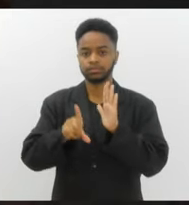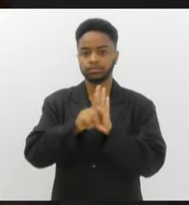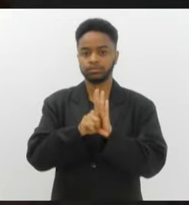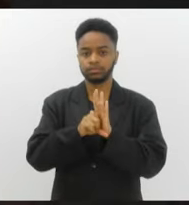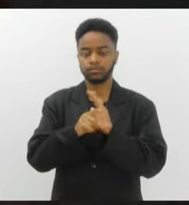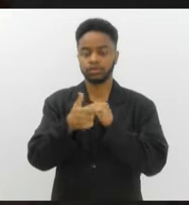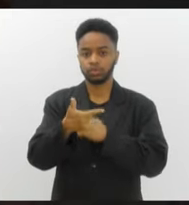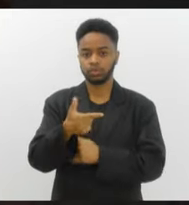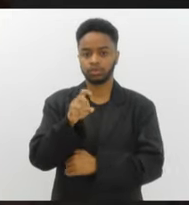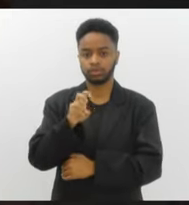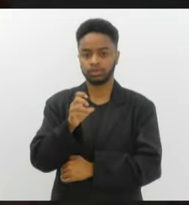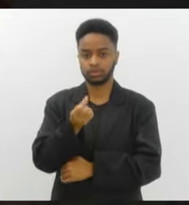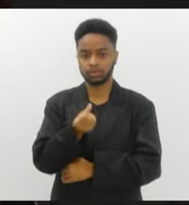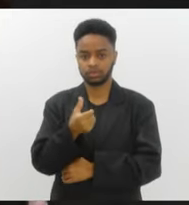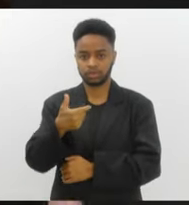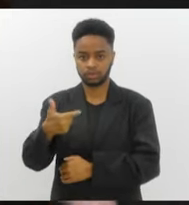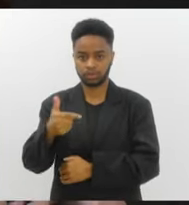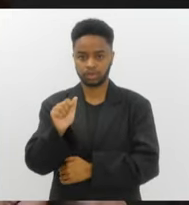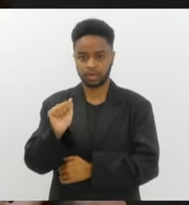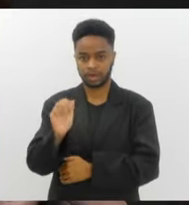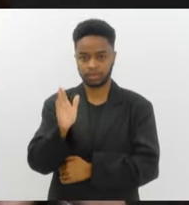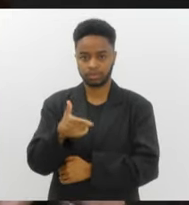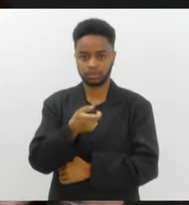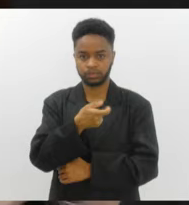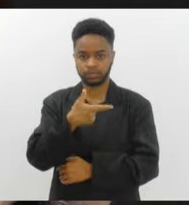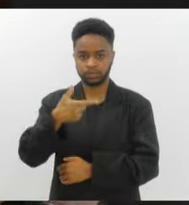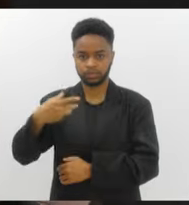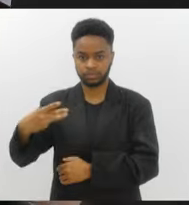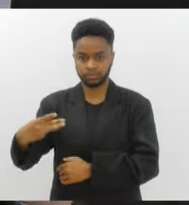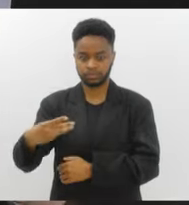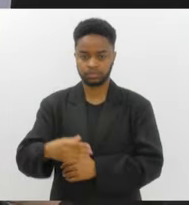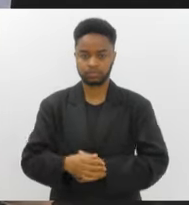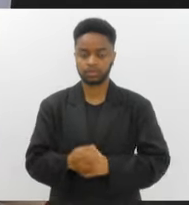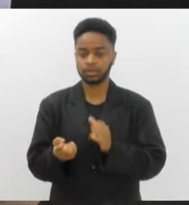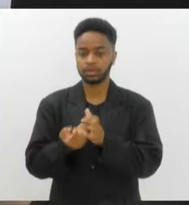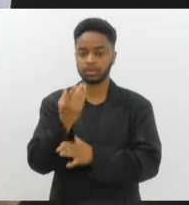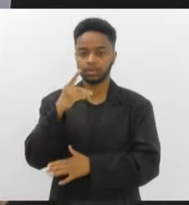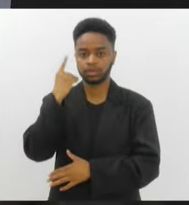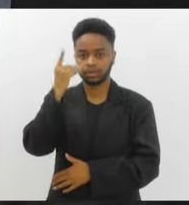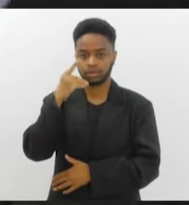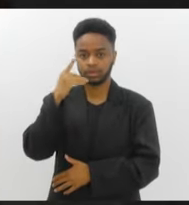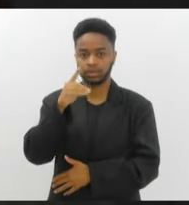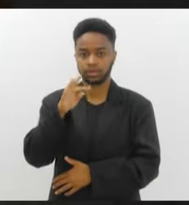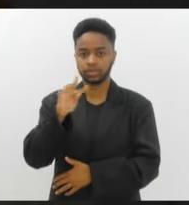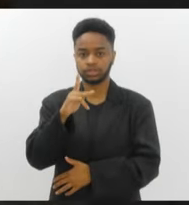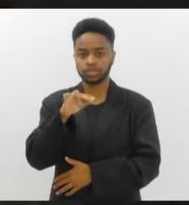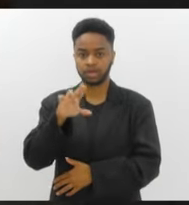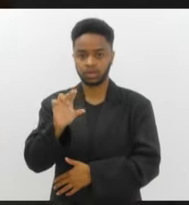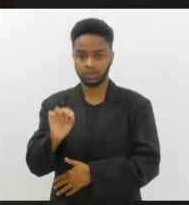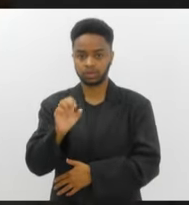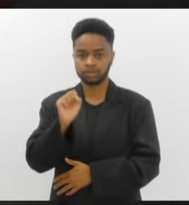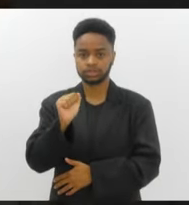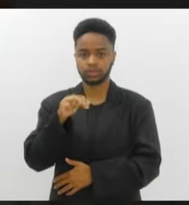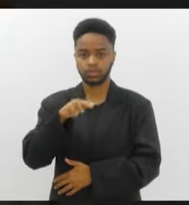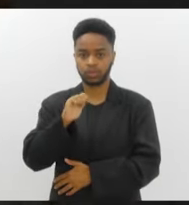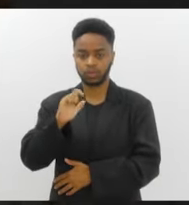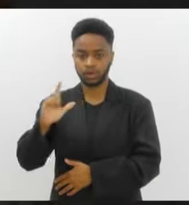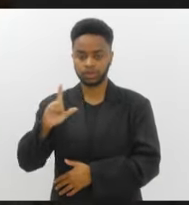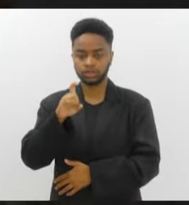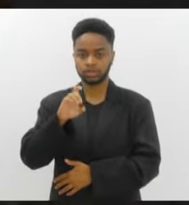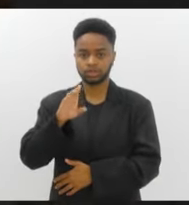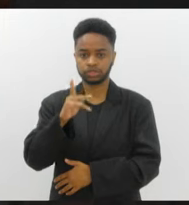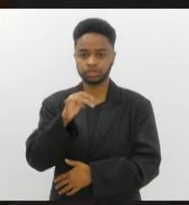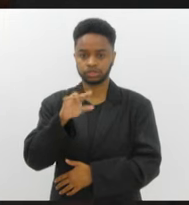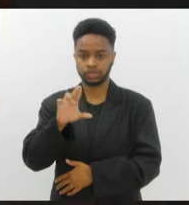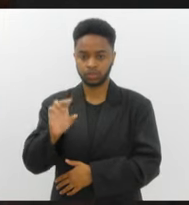número 2562-A de 2023, de autoria dos deputados Tiago Galhaço, Samuel Malafaia, Chico